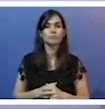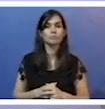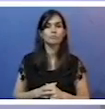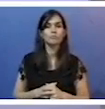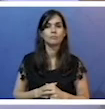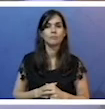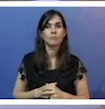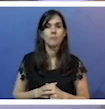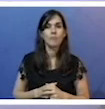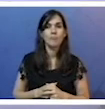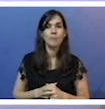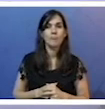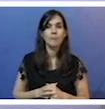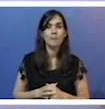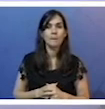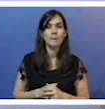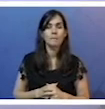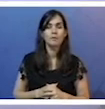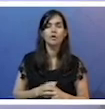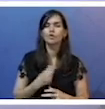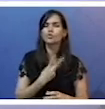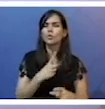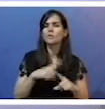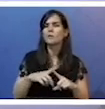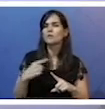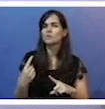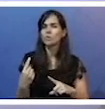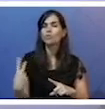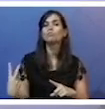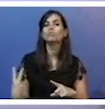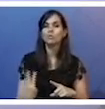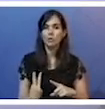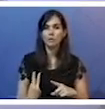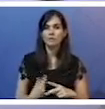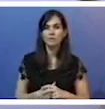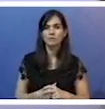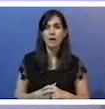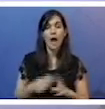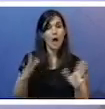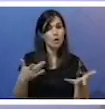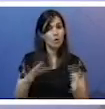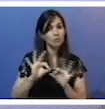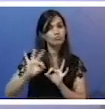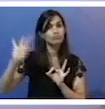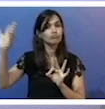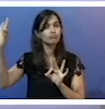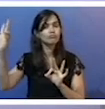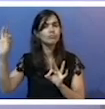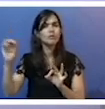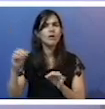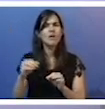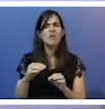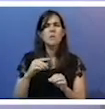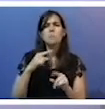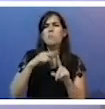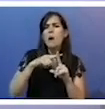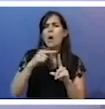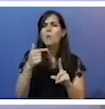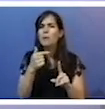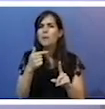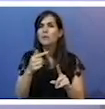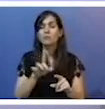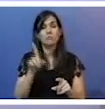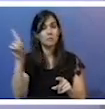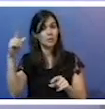é bom aqui eu fiz duas vezes um dá dois agora a gente após já encontrar as raízes vou fazer com